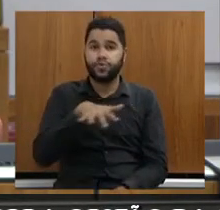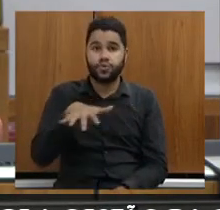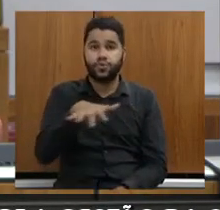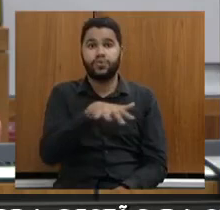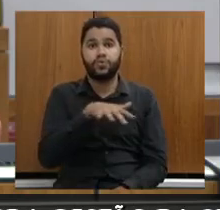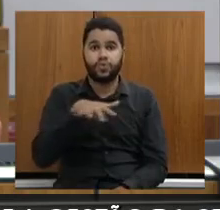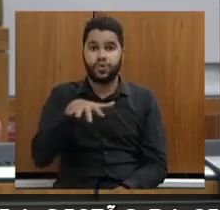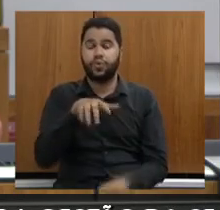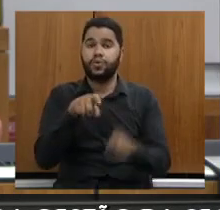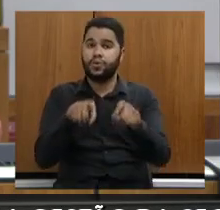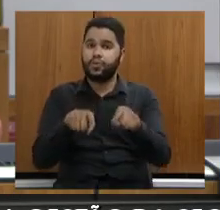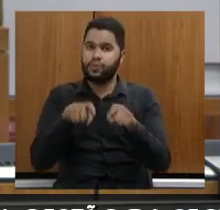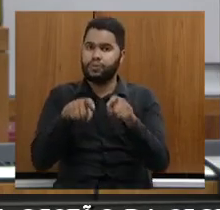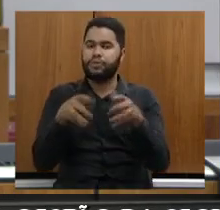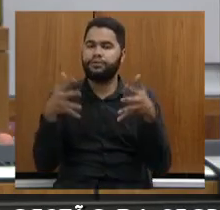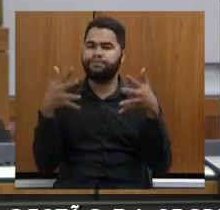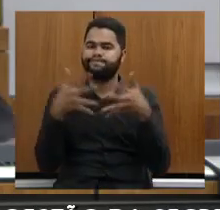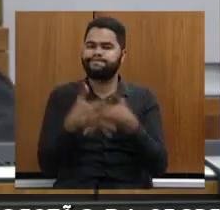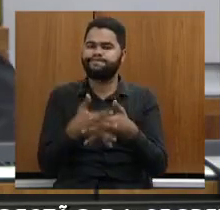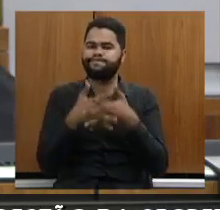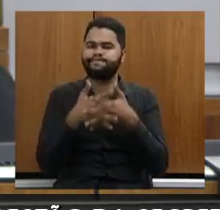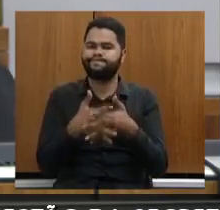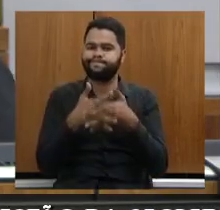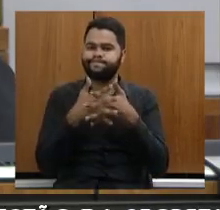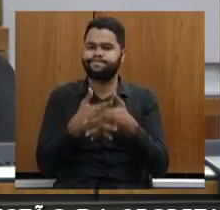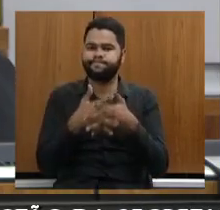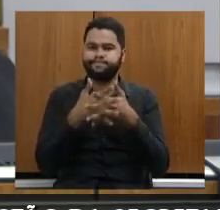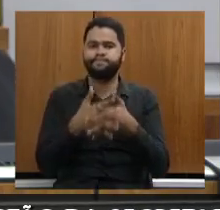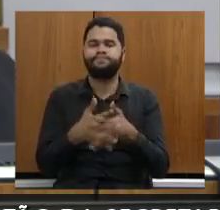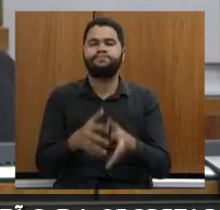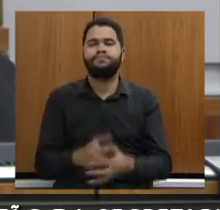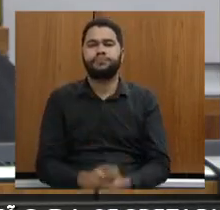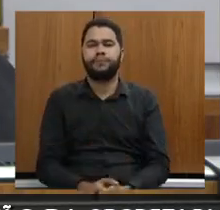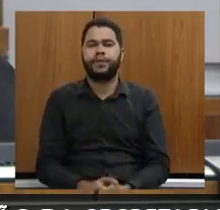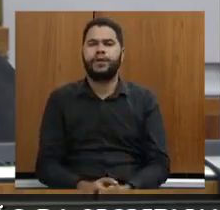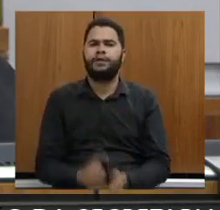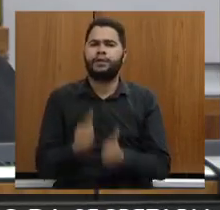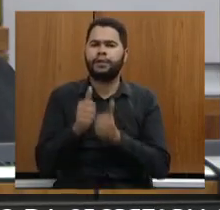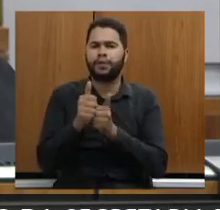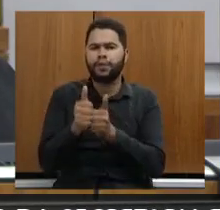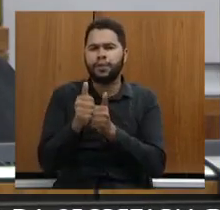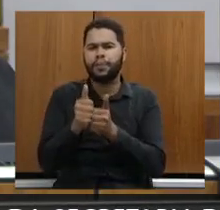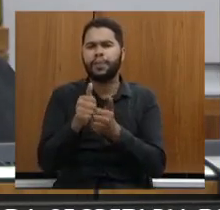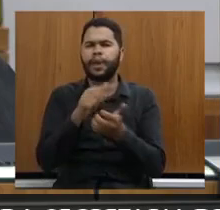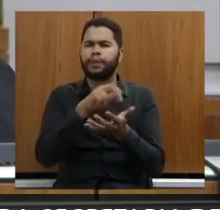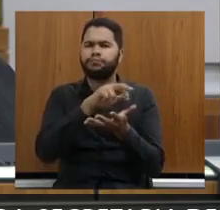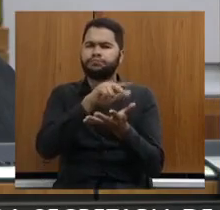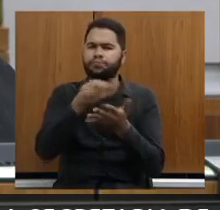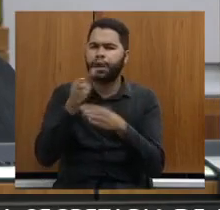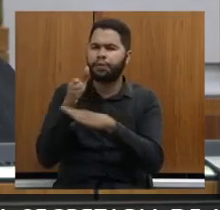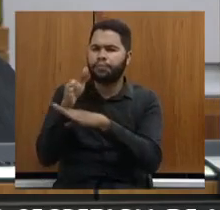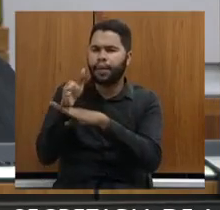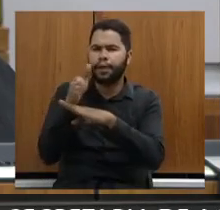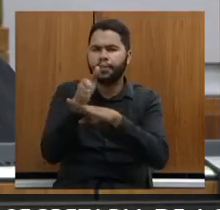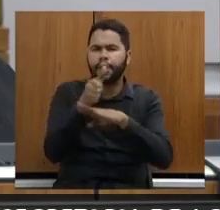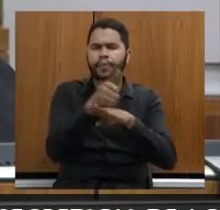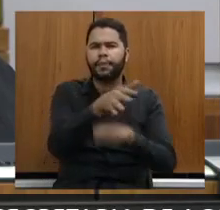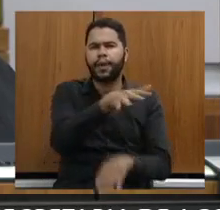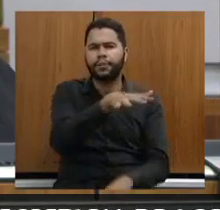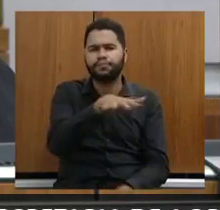realmente é coisa tá muito complicado né eu tenho acompanhado em diversas regiões